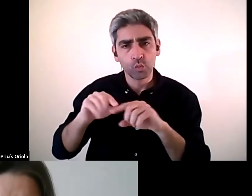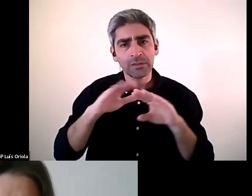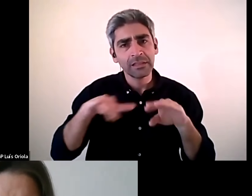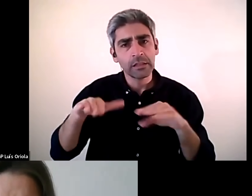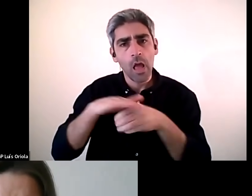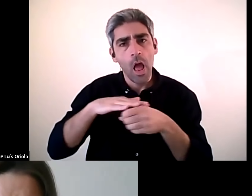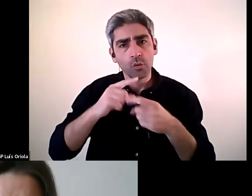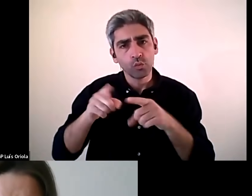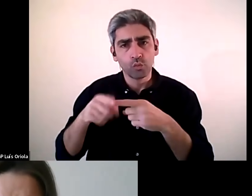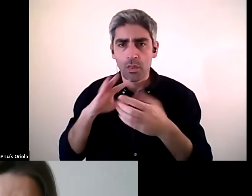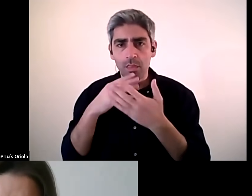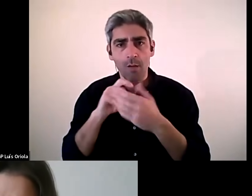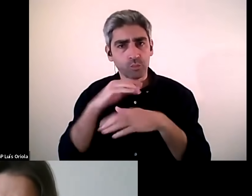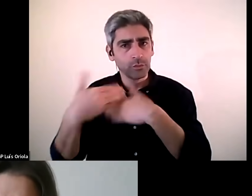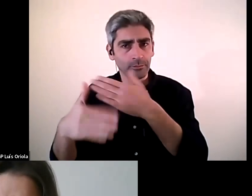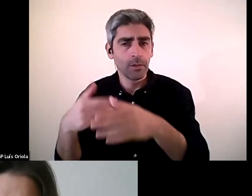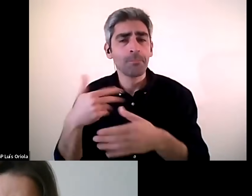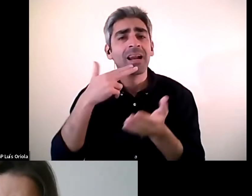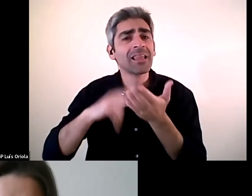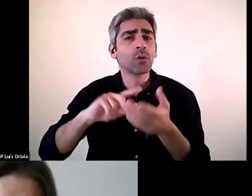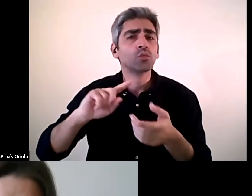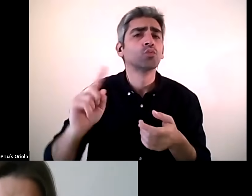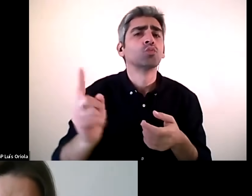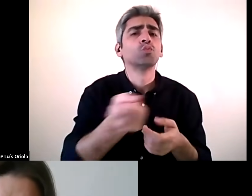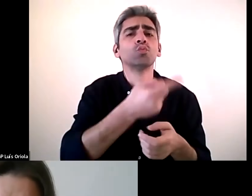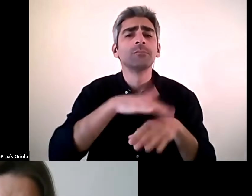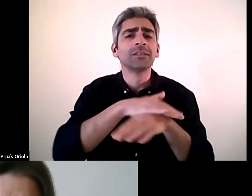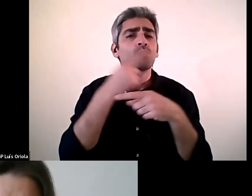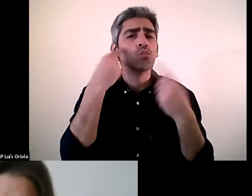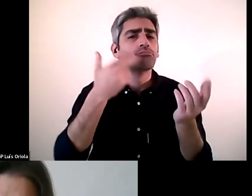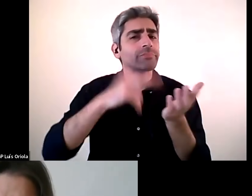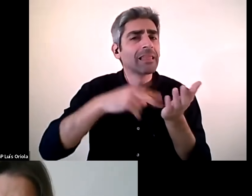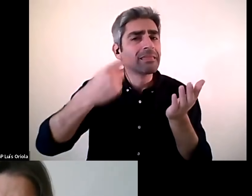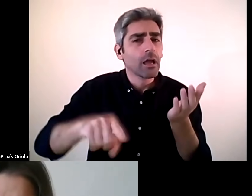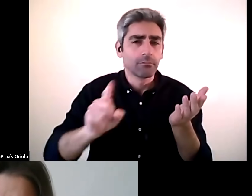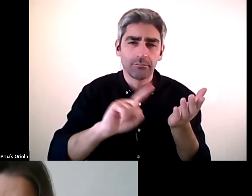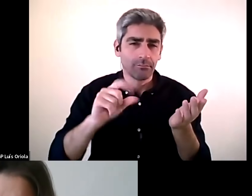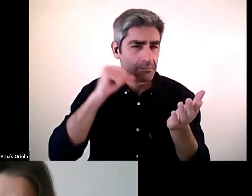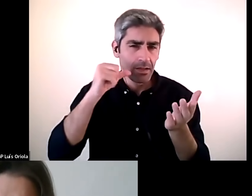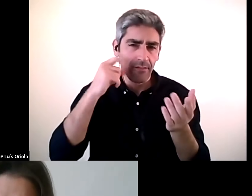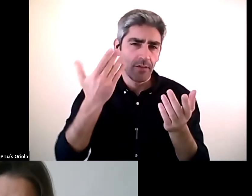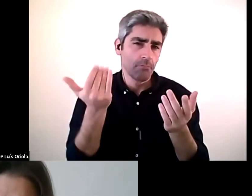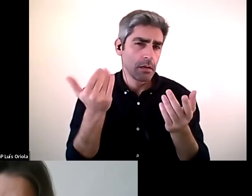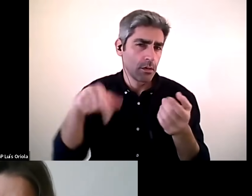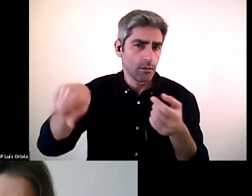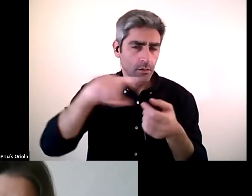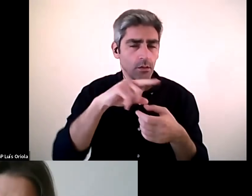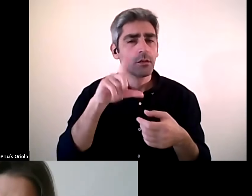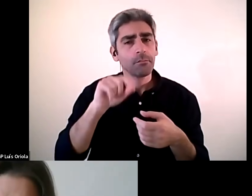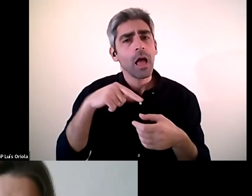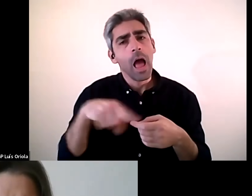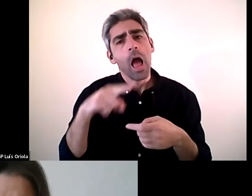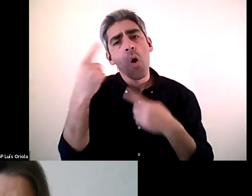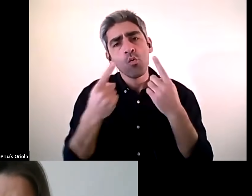com que isto seja possível. Mas isto ainda não é uma realidade que abranja toda a administração pública, estamos longe disso, mas temos alguns exemplos bons e